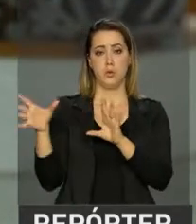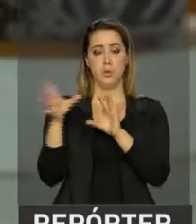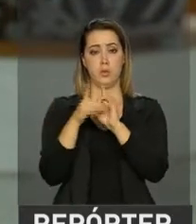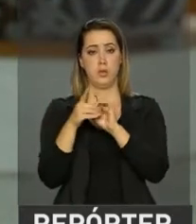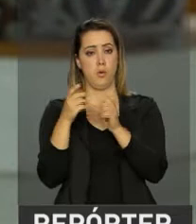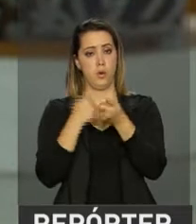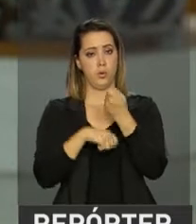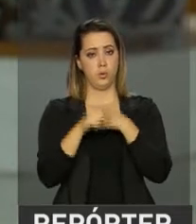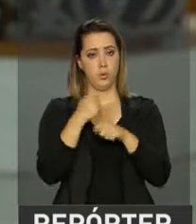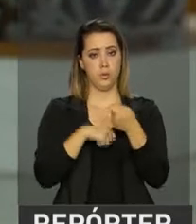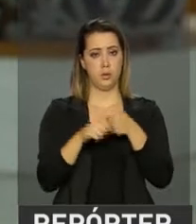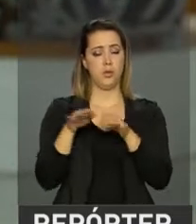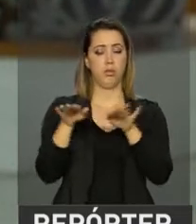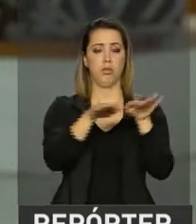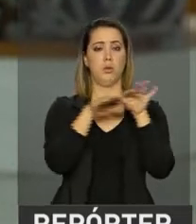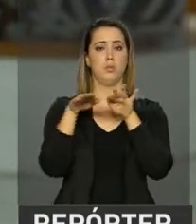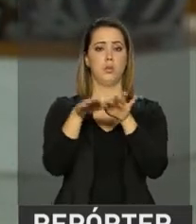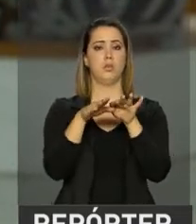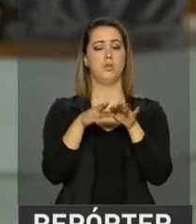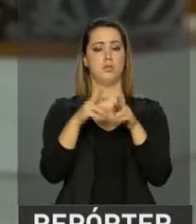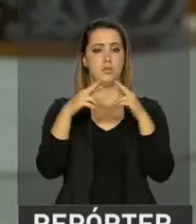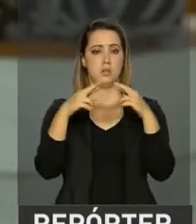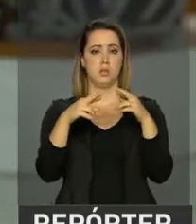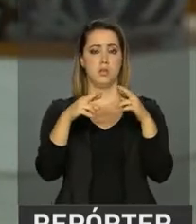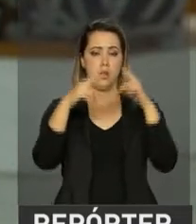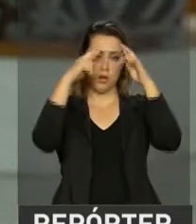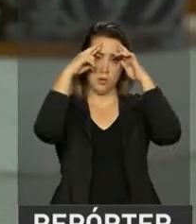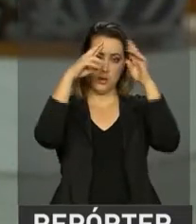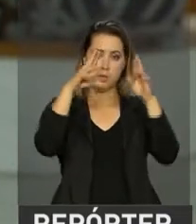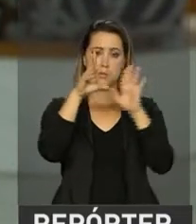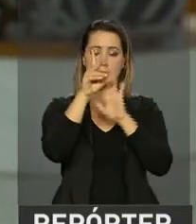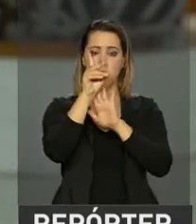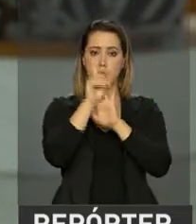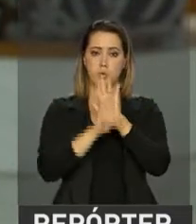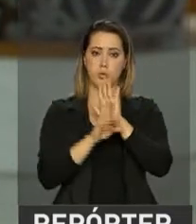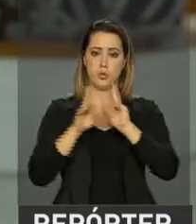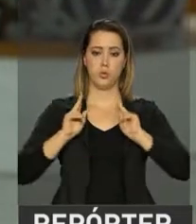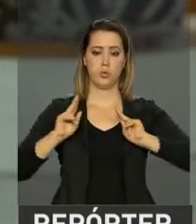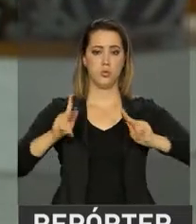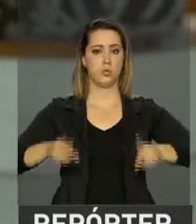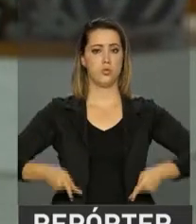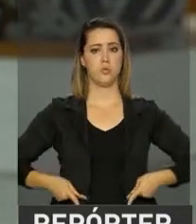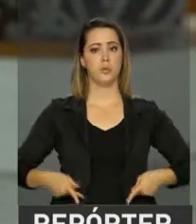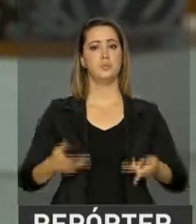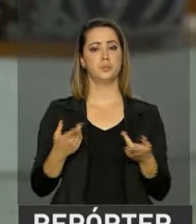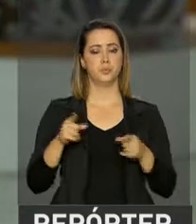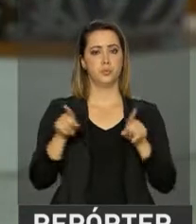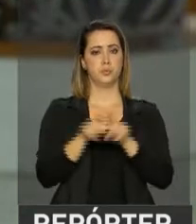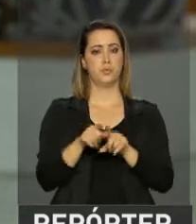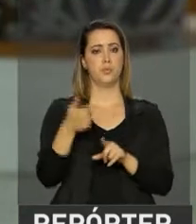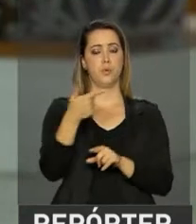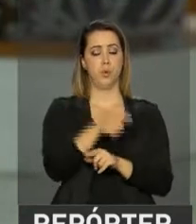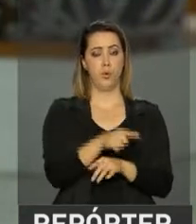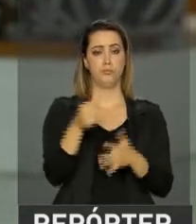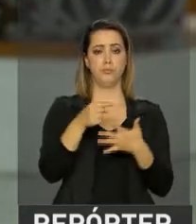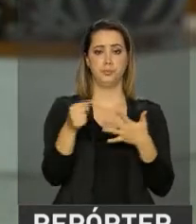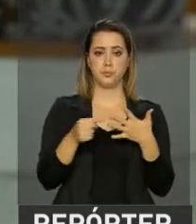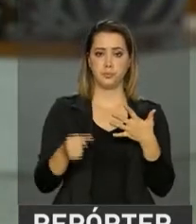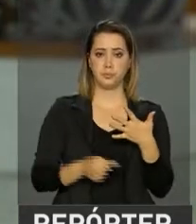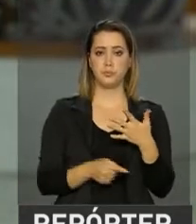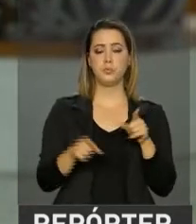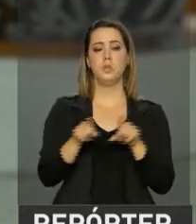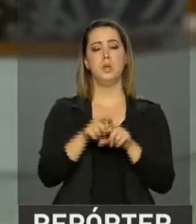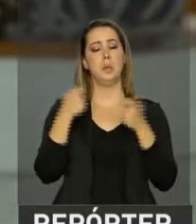econômica a democracia eo respeito aos direitos humanos na região outro assunto que fará parte das intervenções do presidente